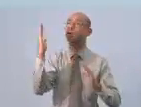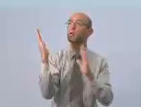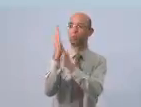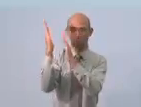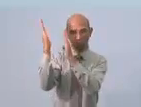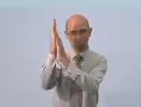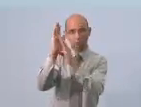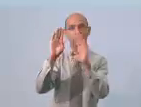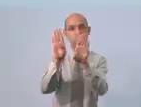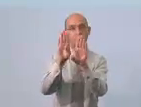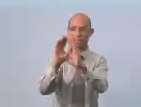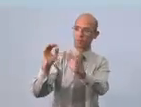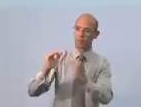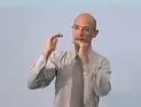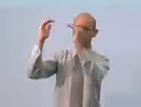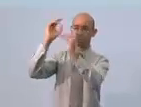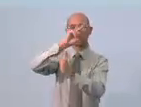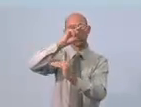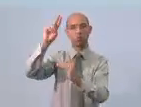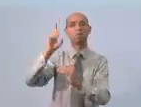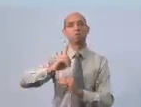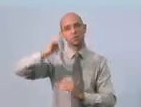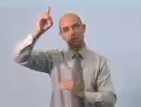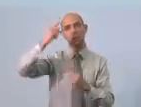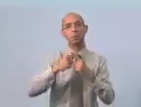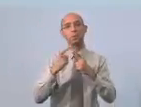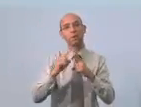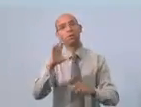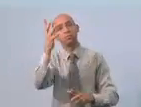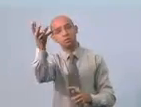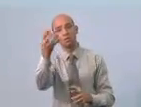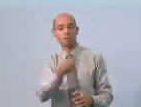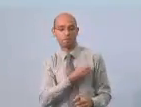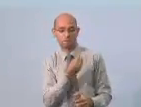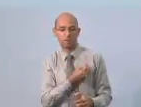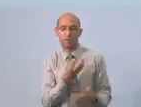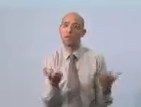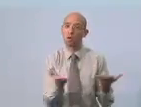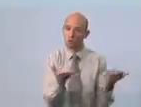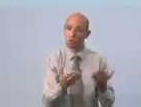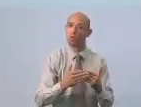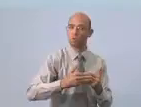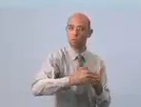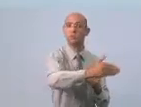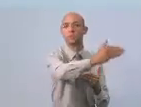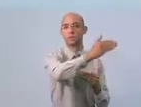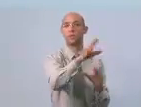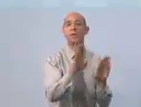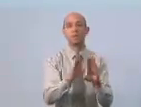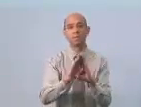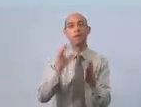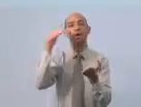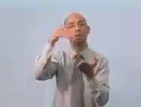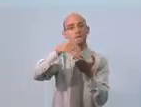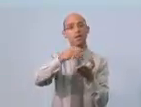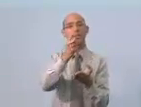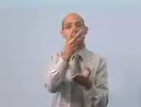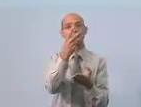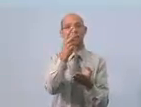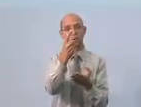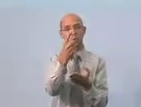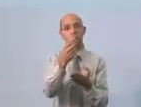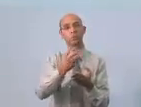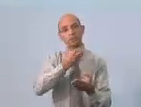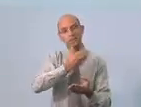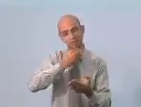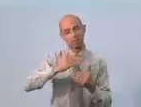e engrandecer o nome de Deus pelo que acontecerá na minha vida a partir de 31 de dezembro. E louva a